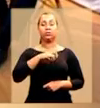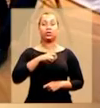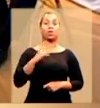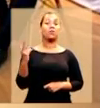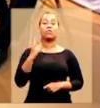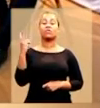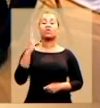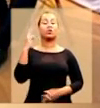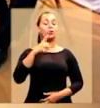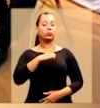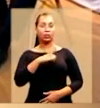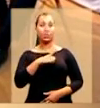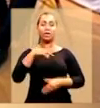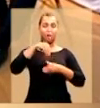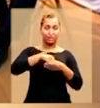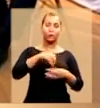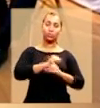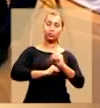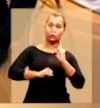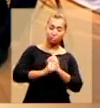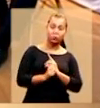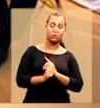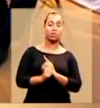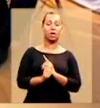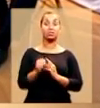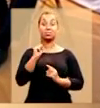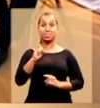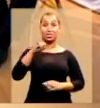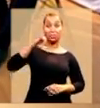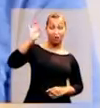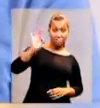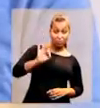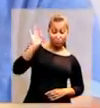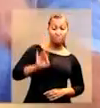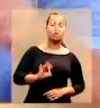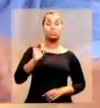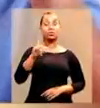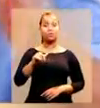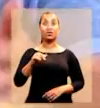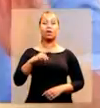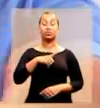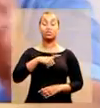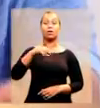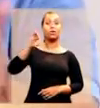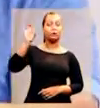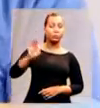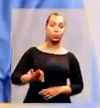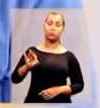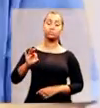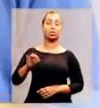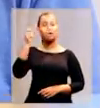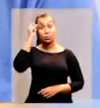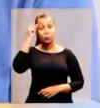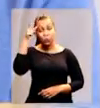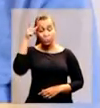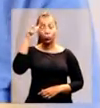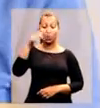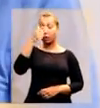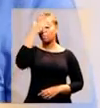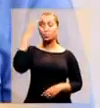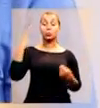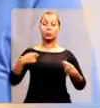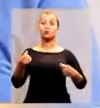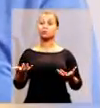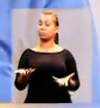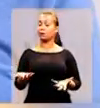que tenha valor tá dentro de uma sociedade, se custar 90% do orçamento, vai ser aplicado 90% em cultura, porque é isso que a população